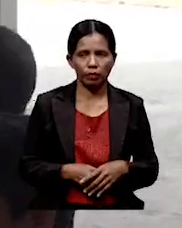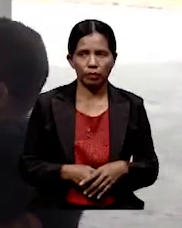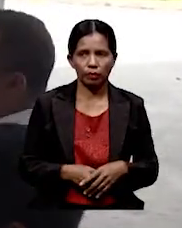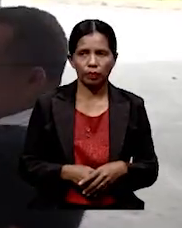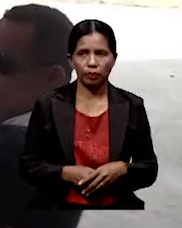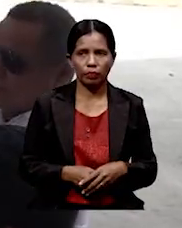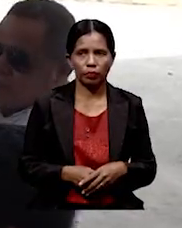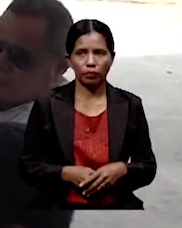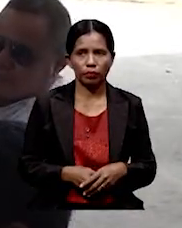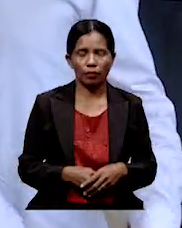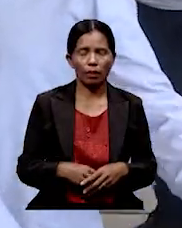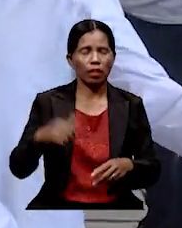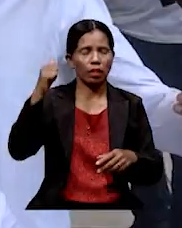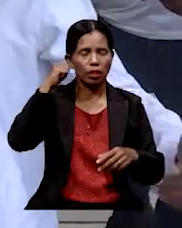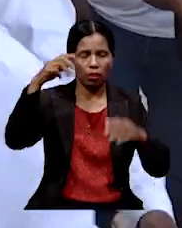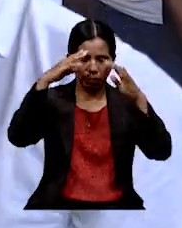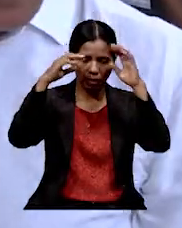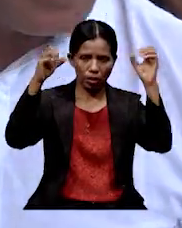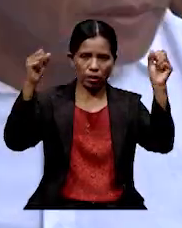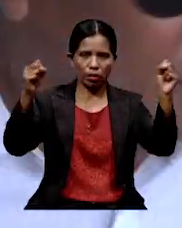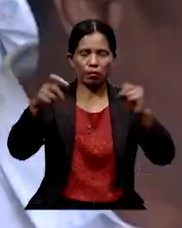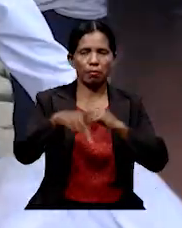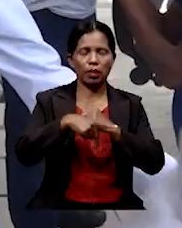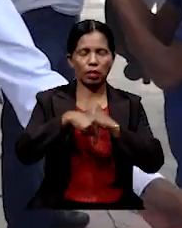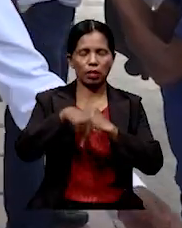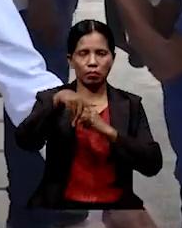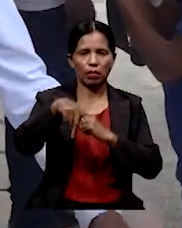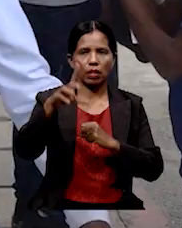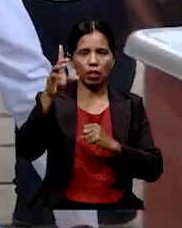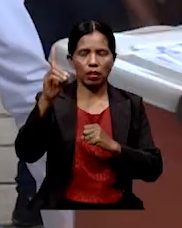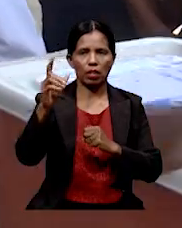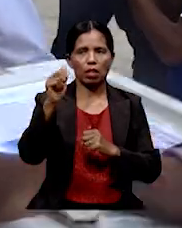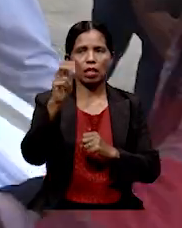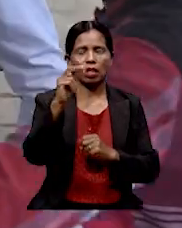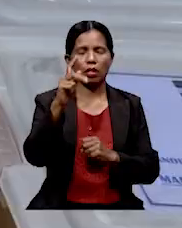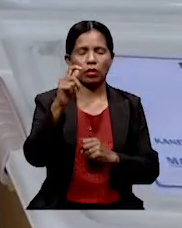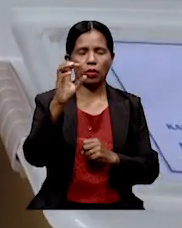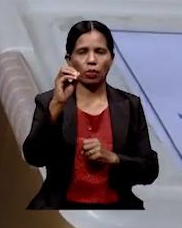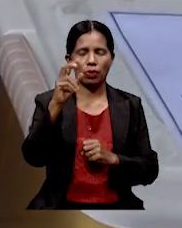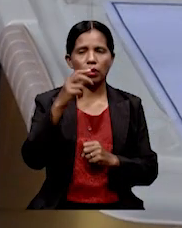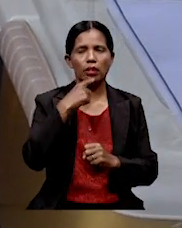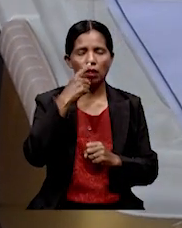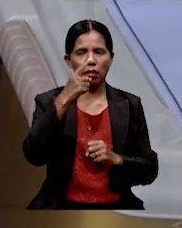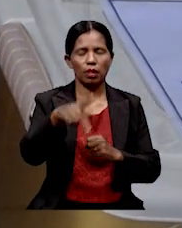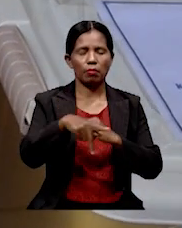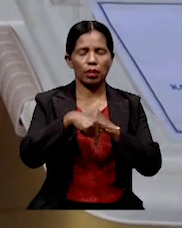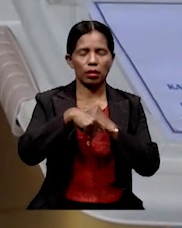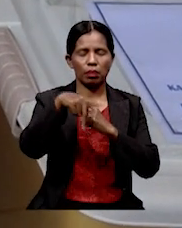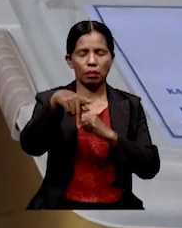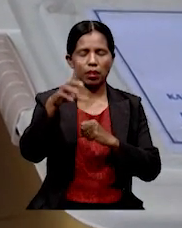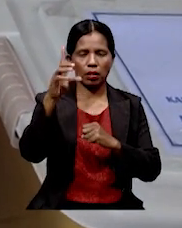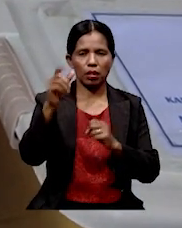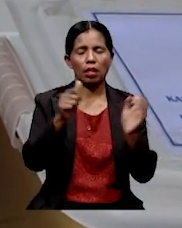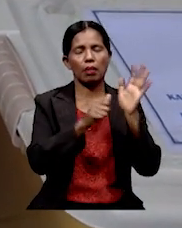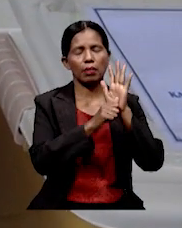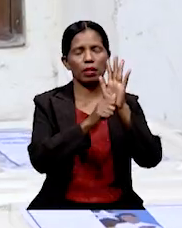Porta-voz do candidato presidente da República, Rússia Partido Democrático Antônio da Conceição Calohan Hateten, Partido Democrático apresenta